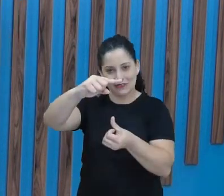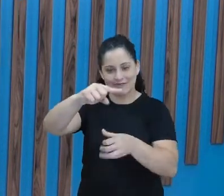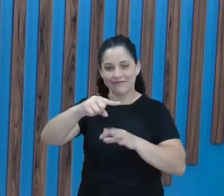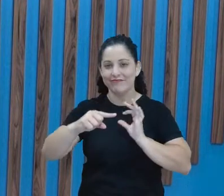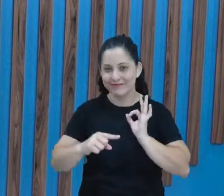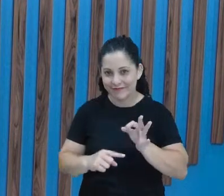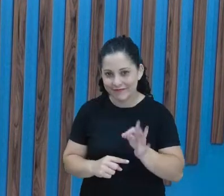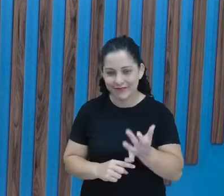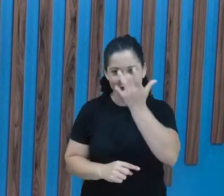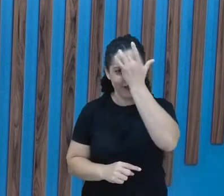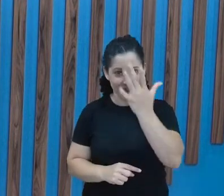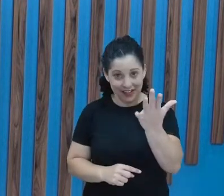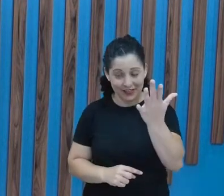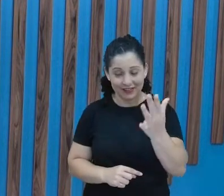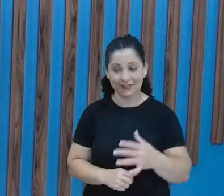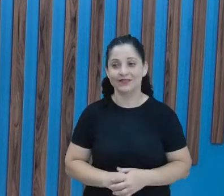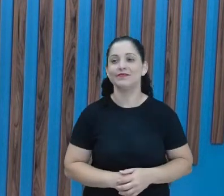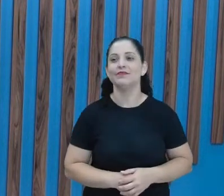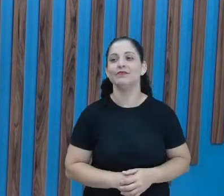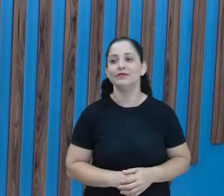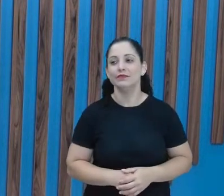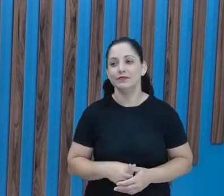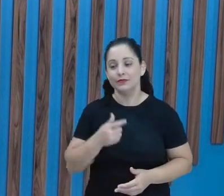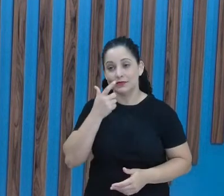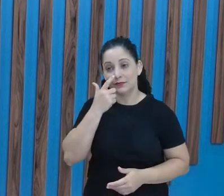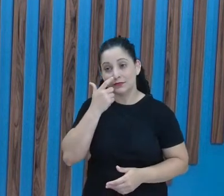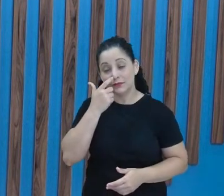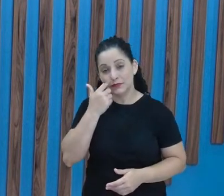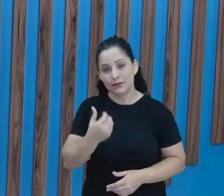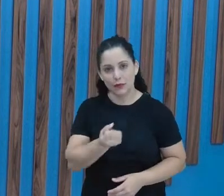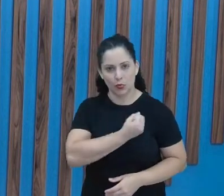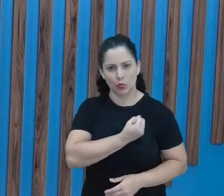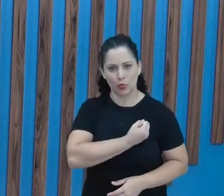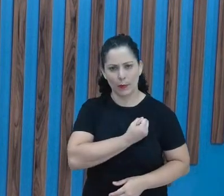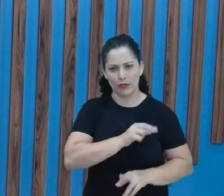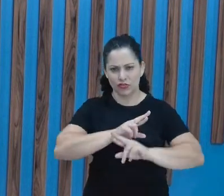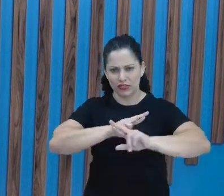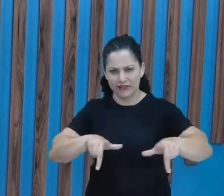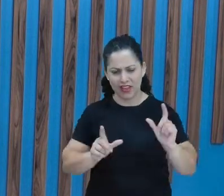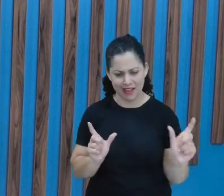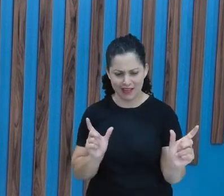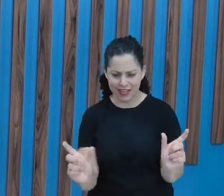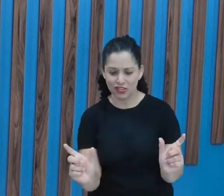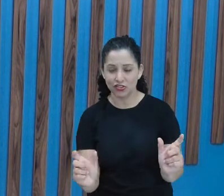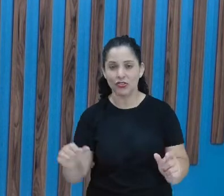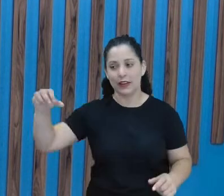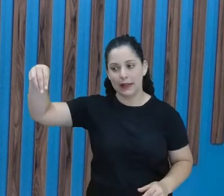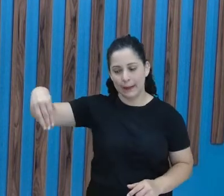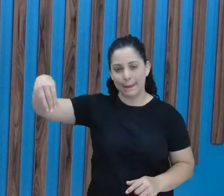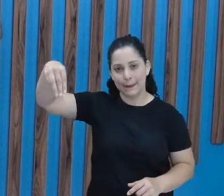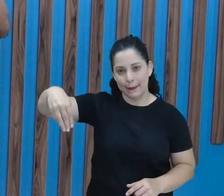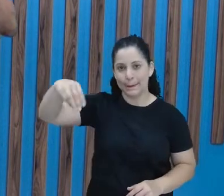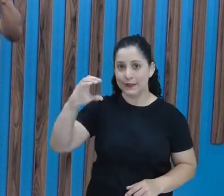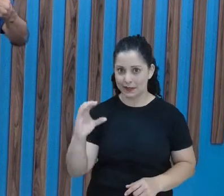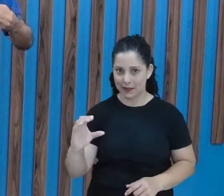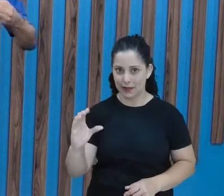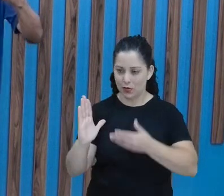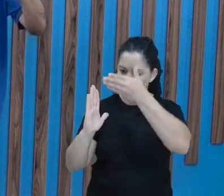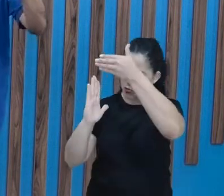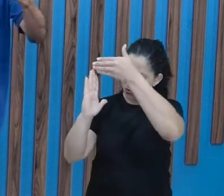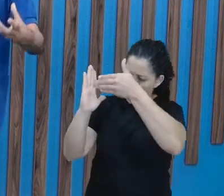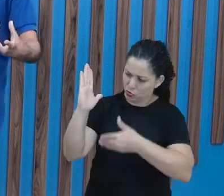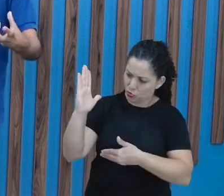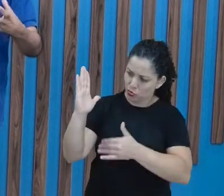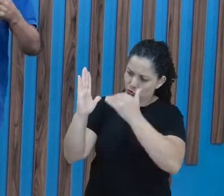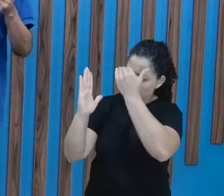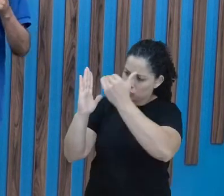Então, veja como é que faz, ó. Denominadores diferentes. Tira o MMC. O mínimo múltiplo